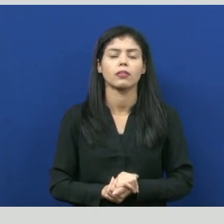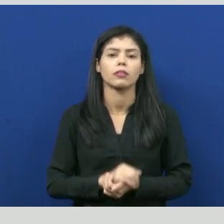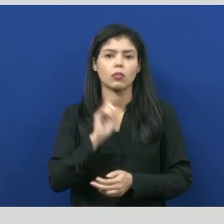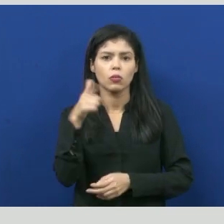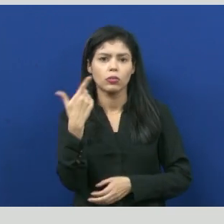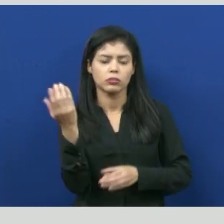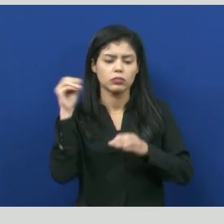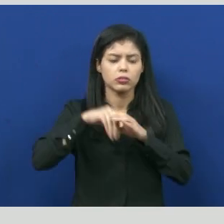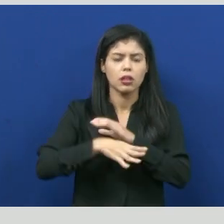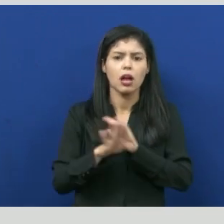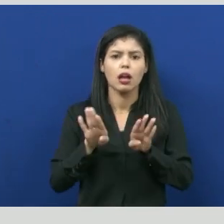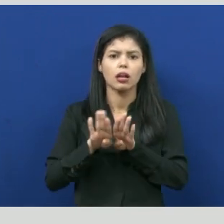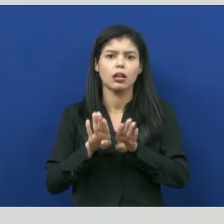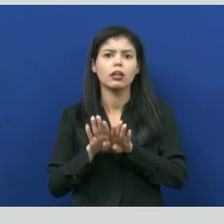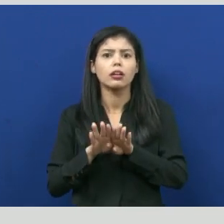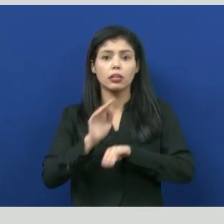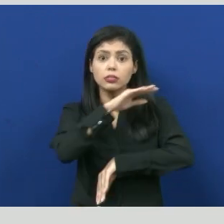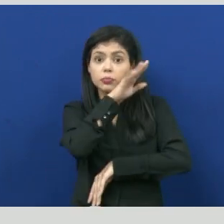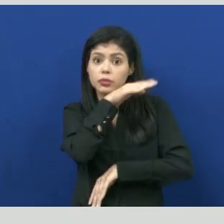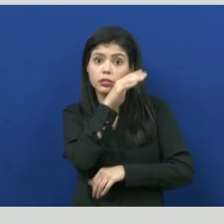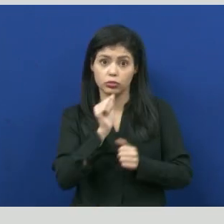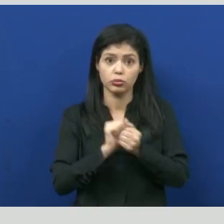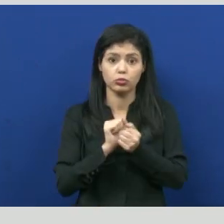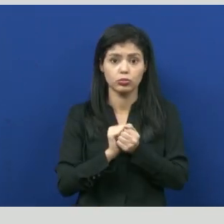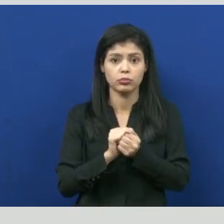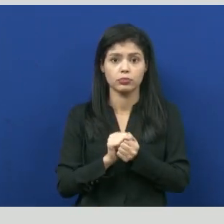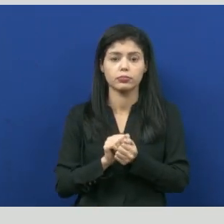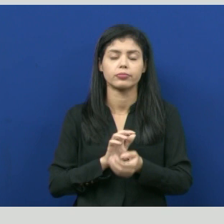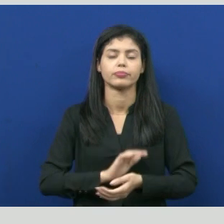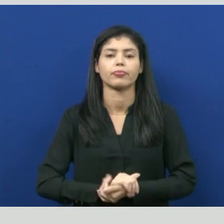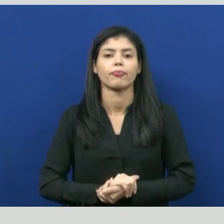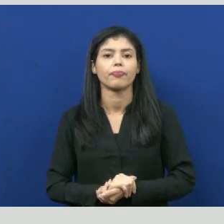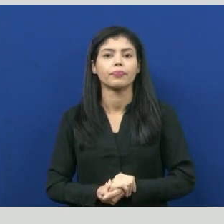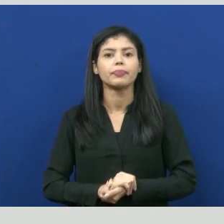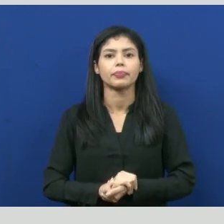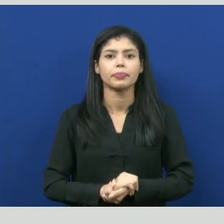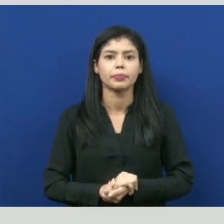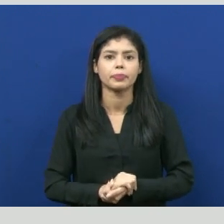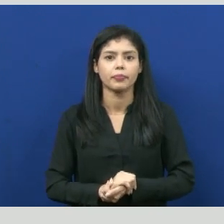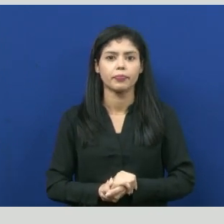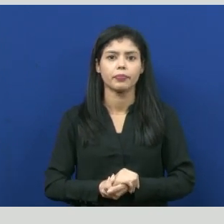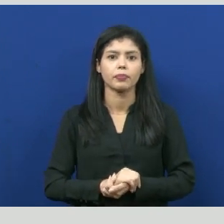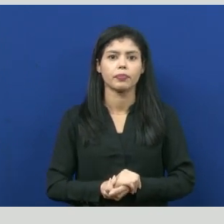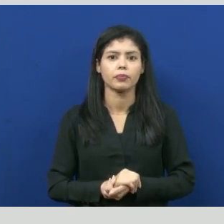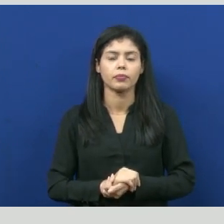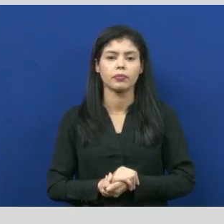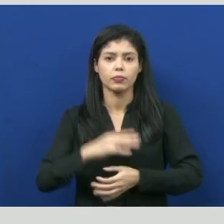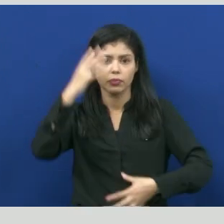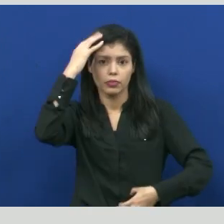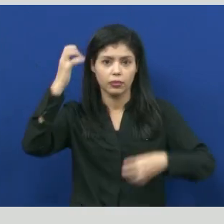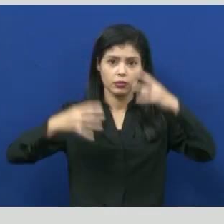alguns outros seres que também compõem essa categoria taxonômica, que